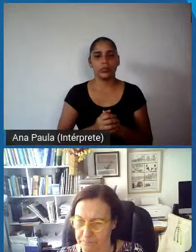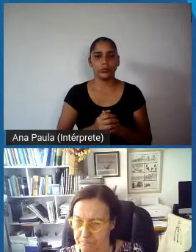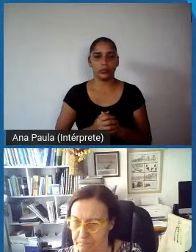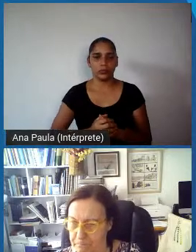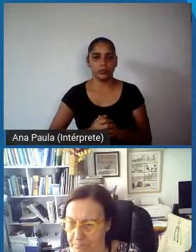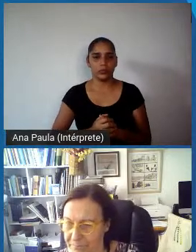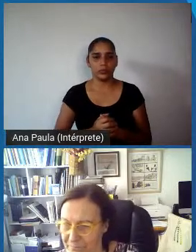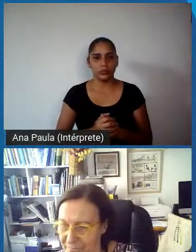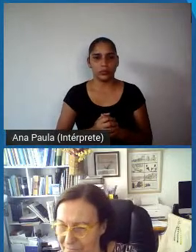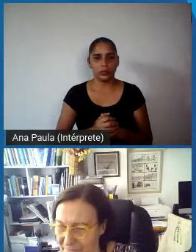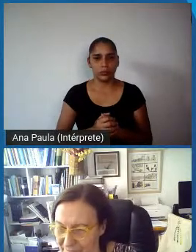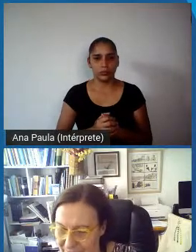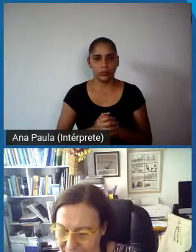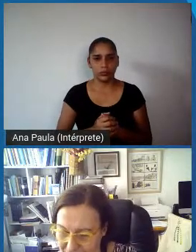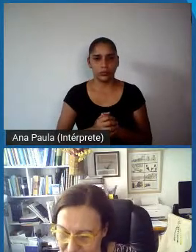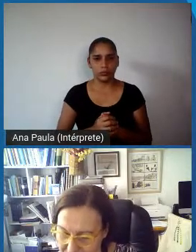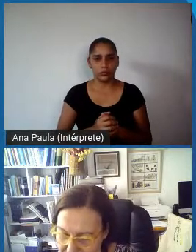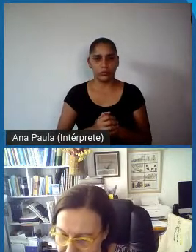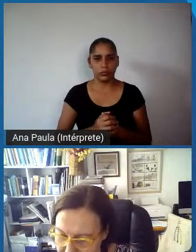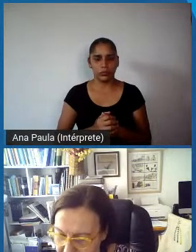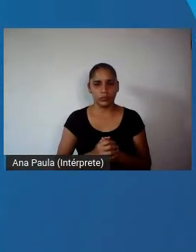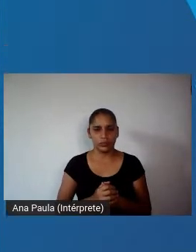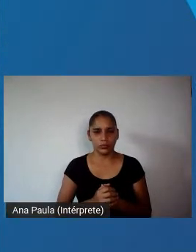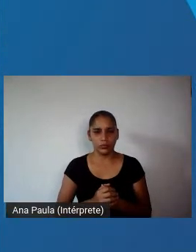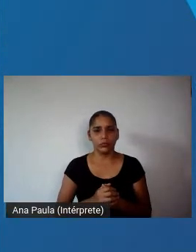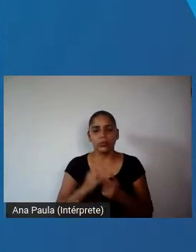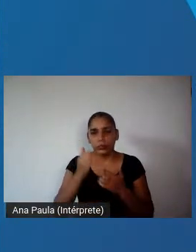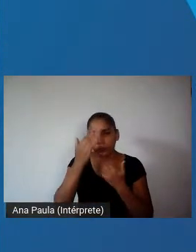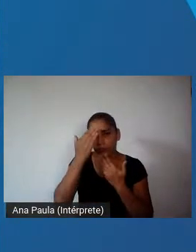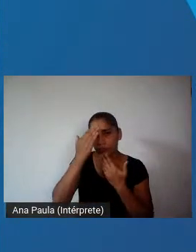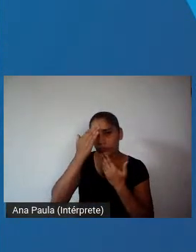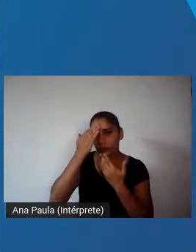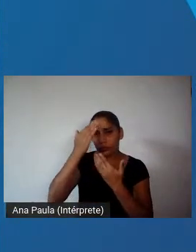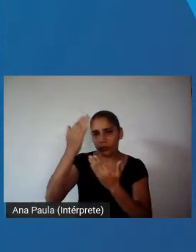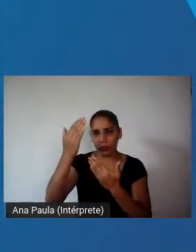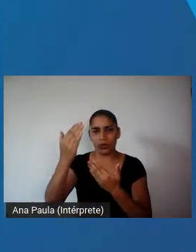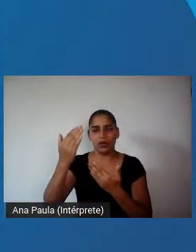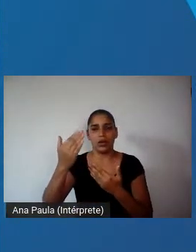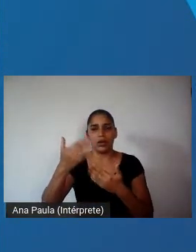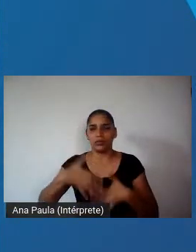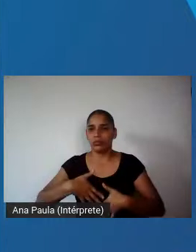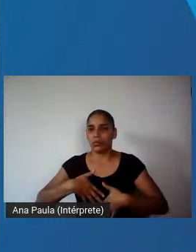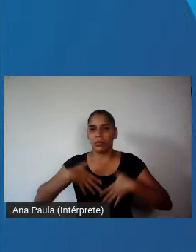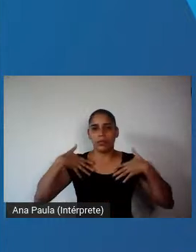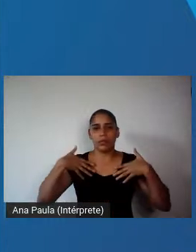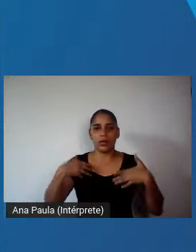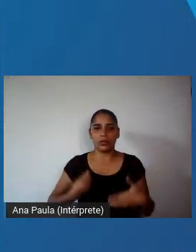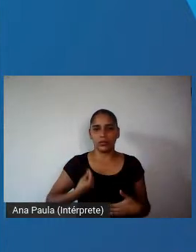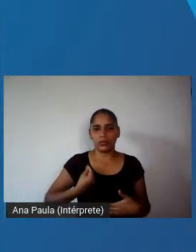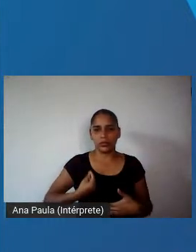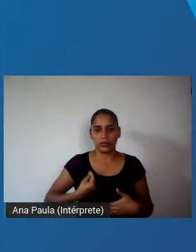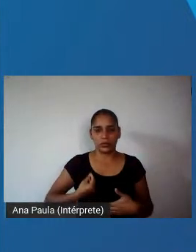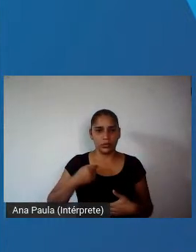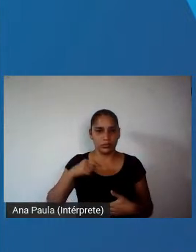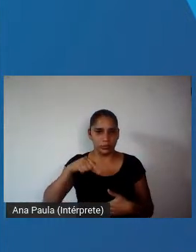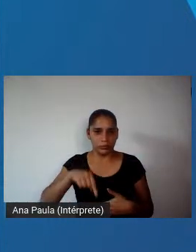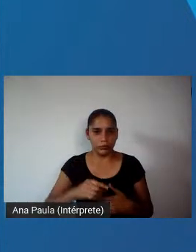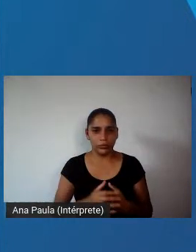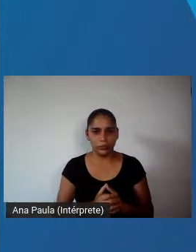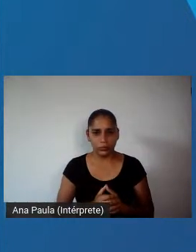Bom, primeiro, queria muito aqui agradecer a uma honra estar aqui na UFRJ+, sem, nesse evento,